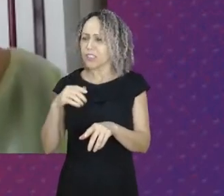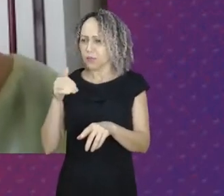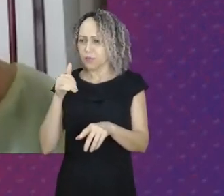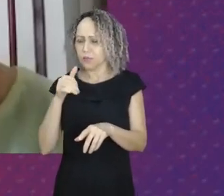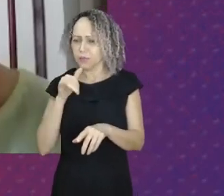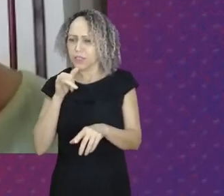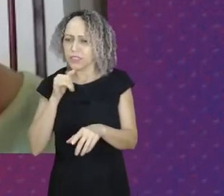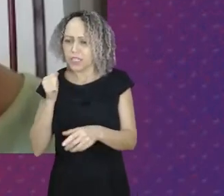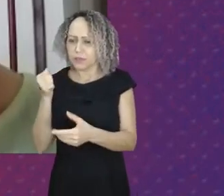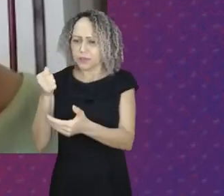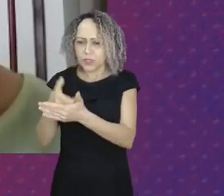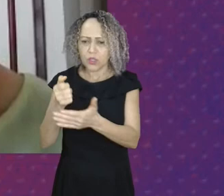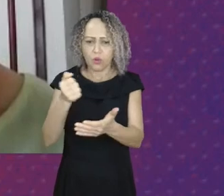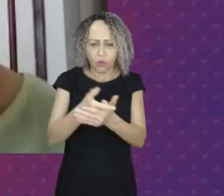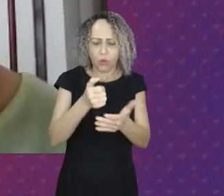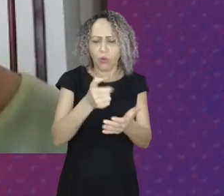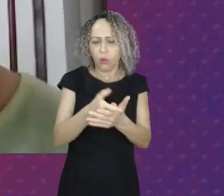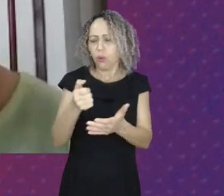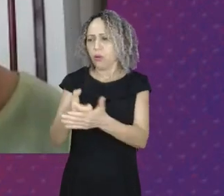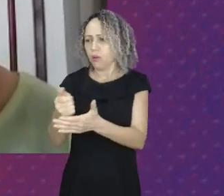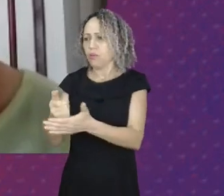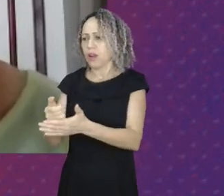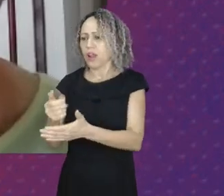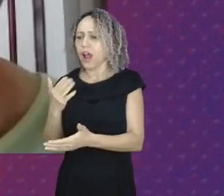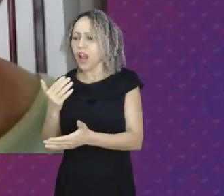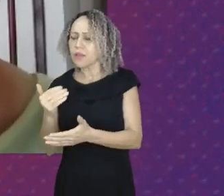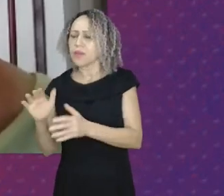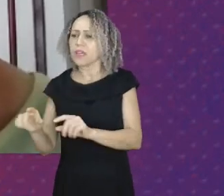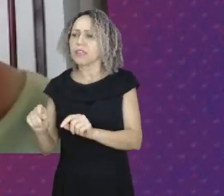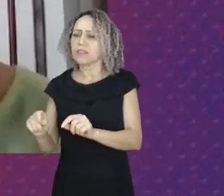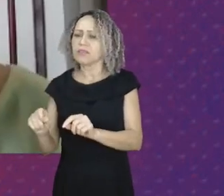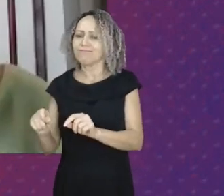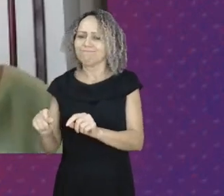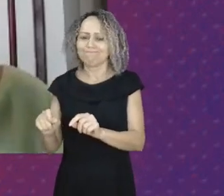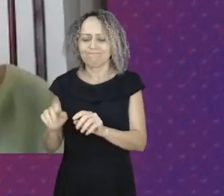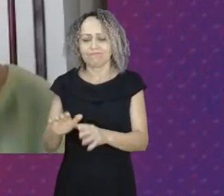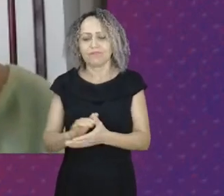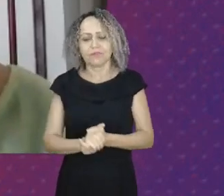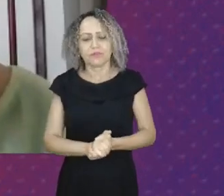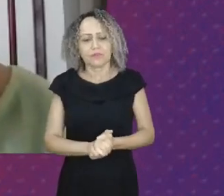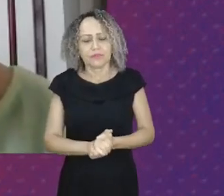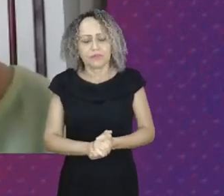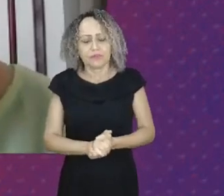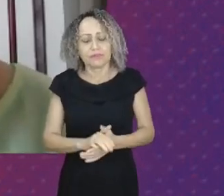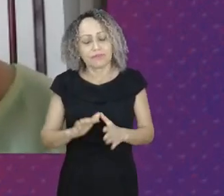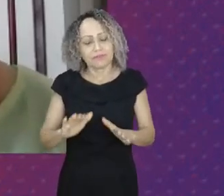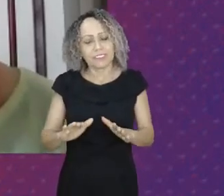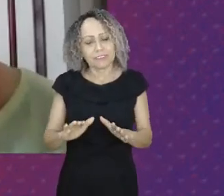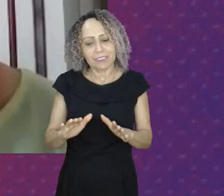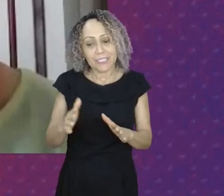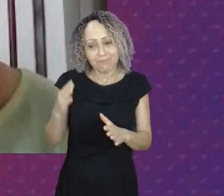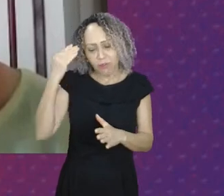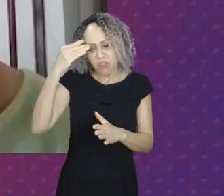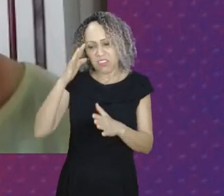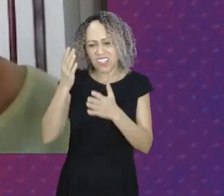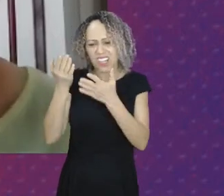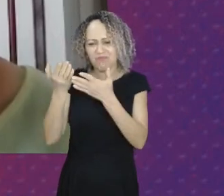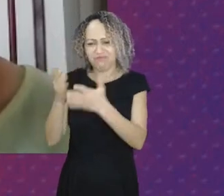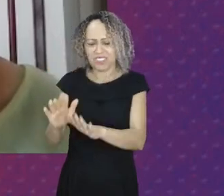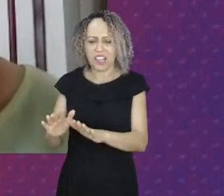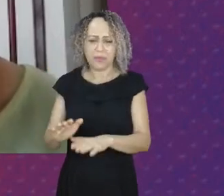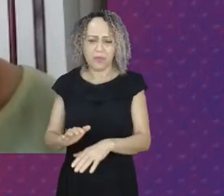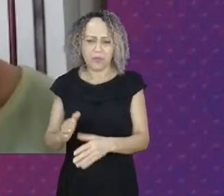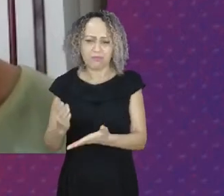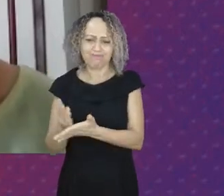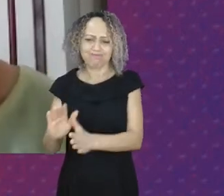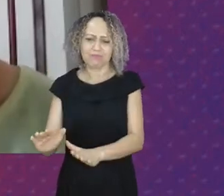PA, deixaram de ser executadas, de serem reconhecidas. Aliás, o programa de aquisição de alimentos deixou